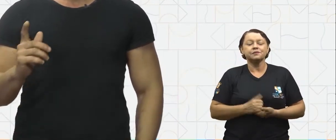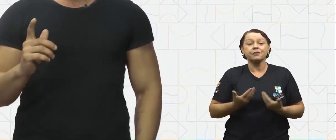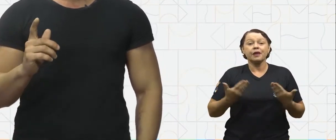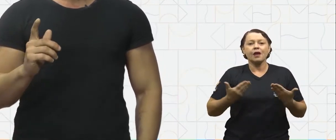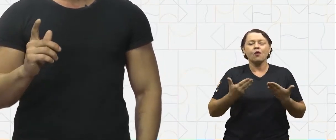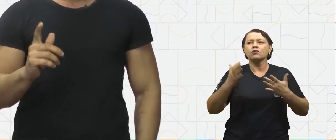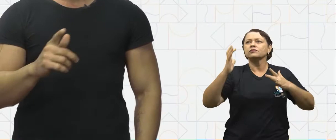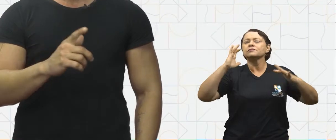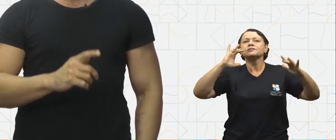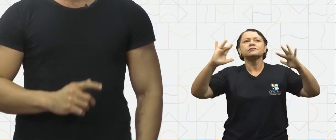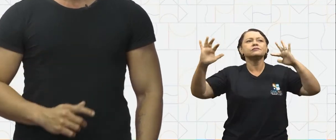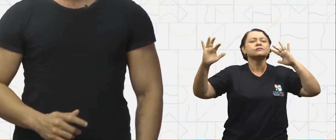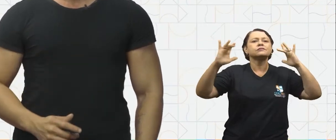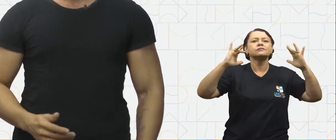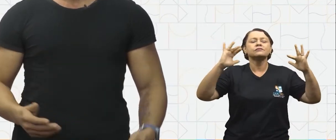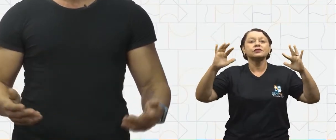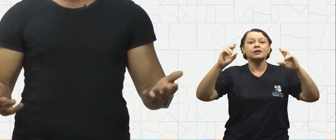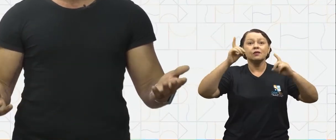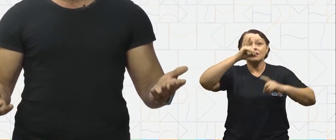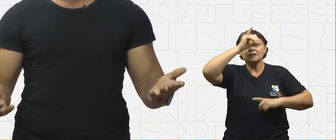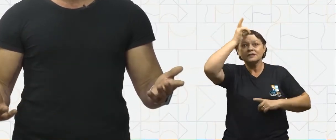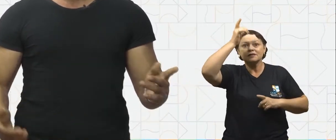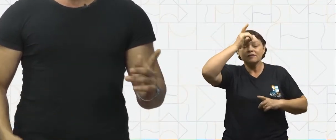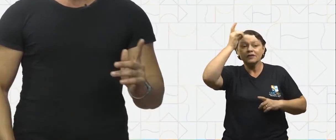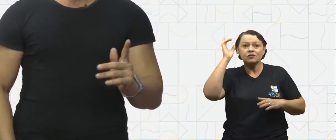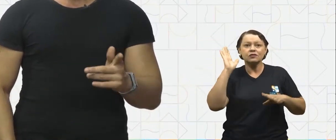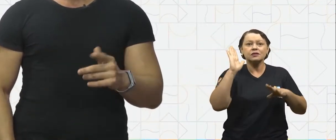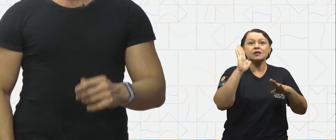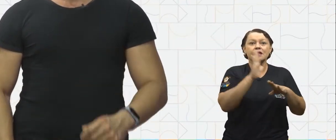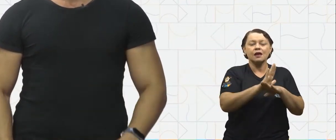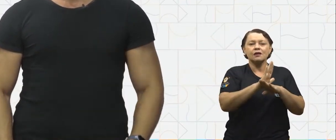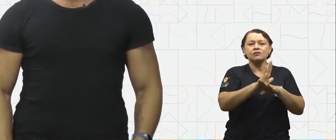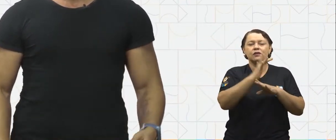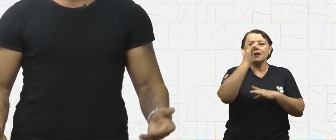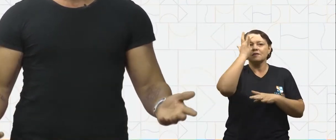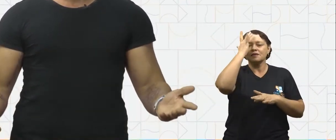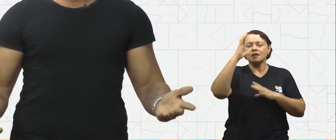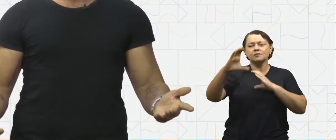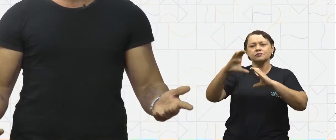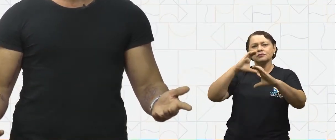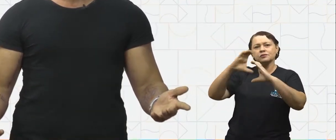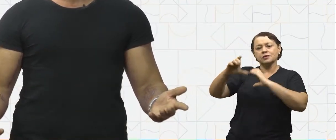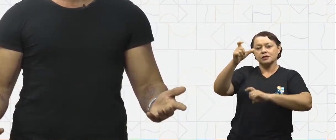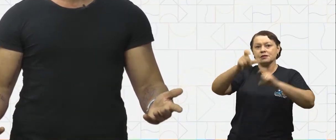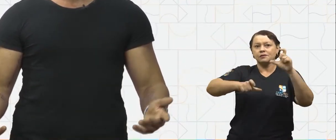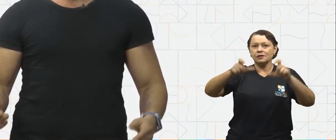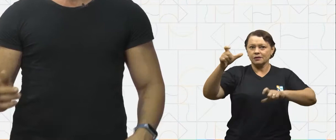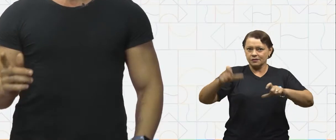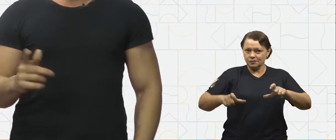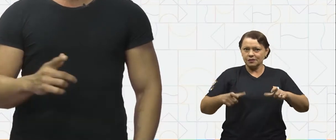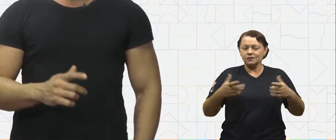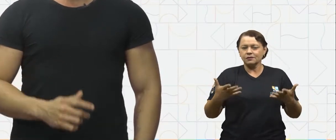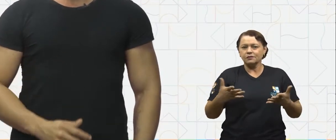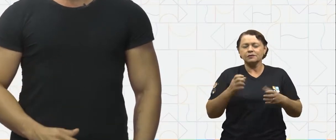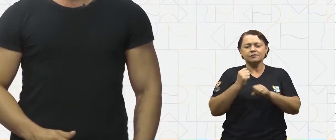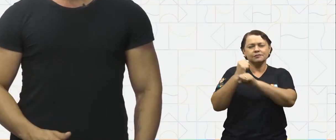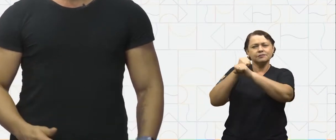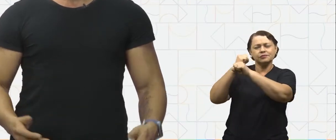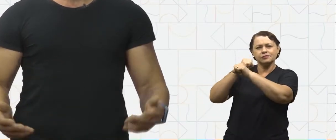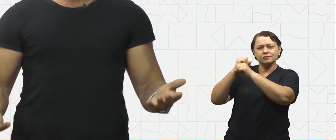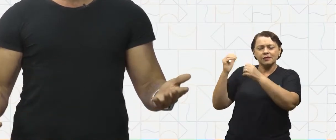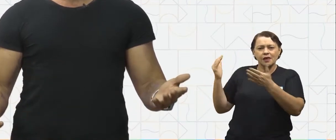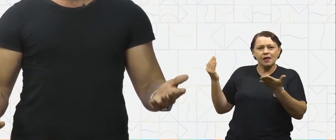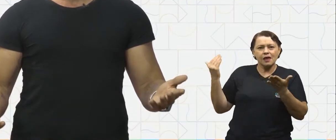vamos viajar no mundo das invenções que contribuíram para facilitar a comunicação entre as pessoas, desde